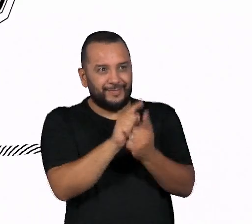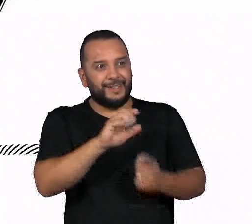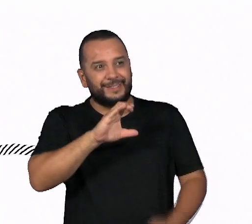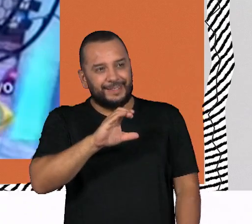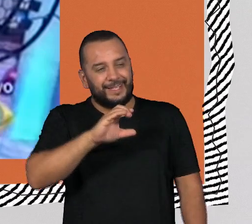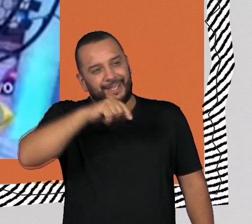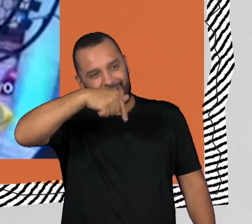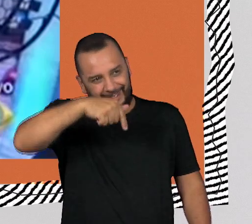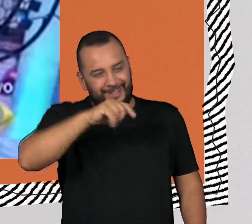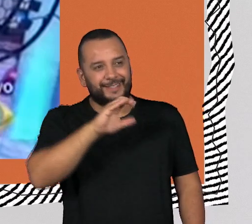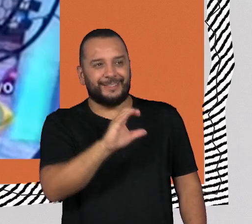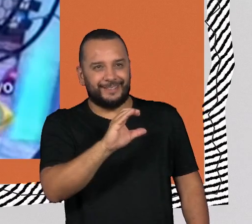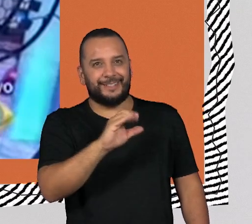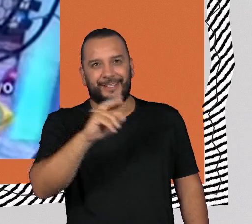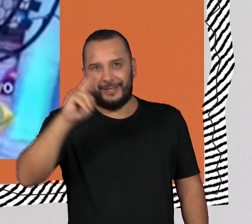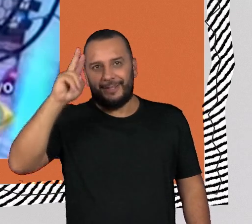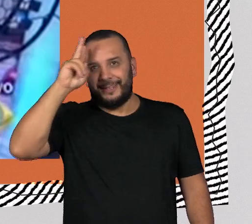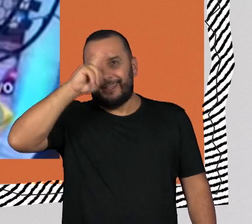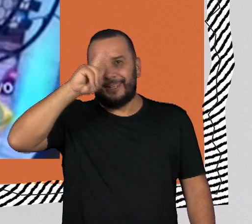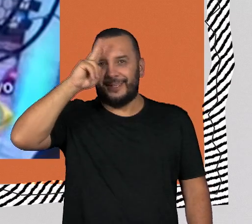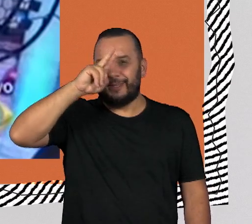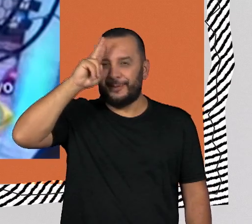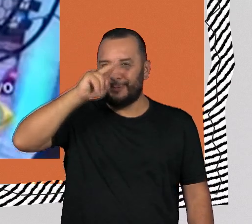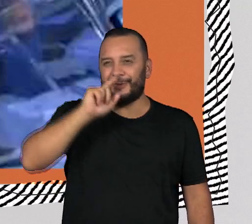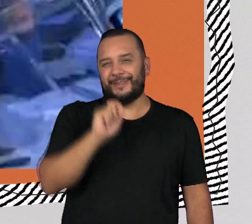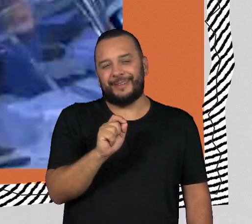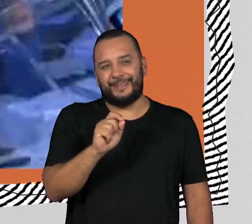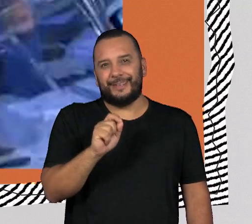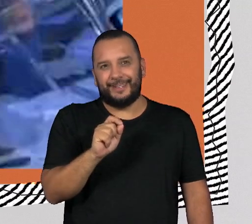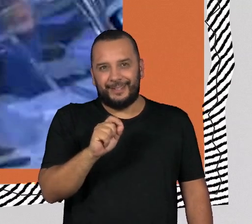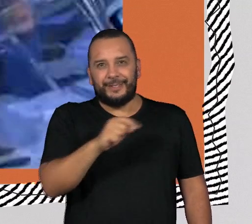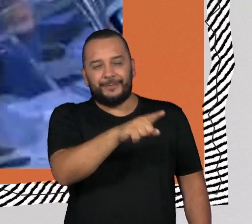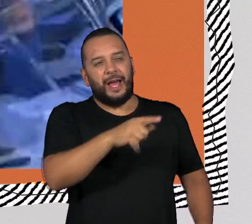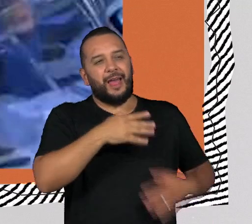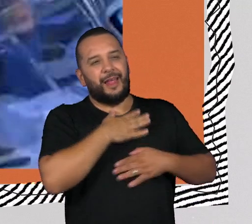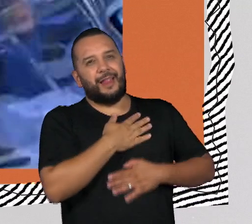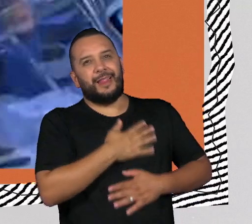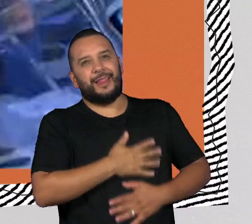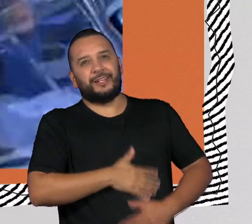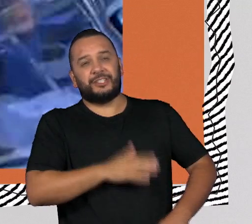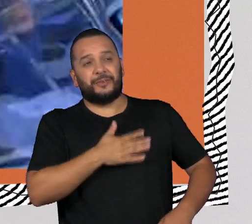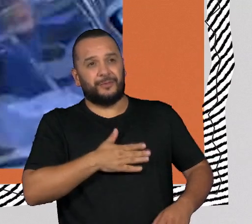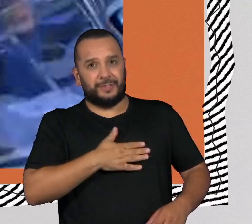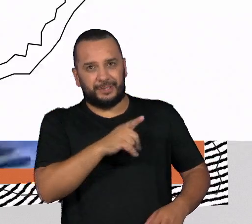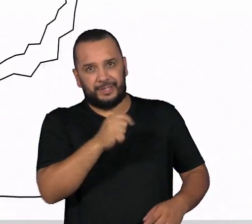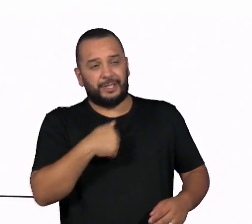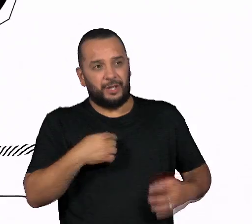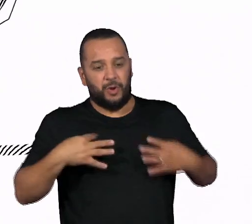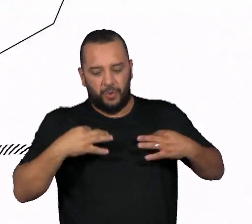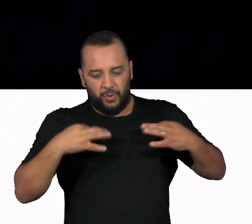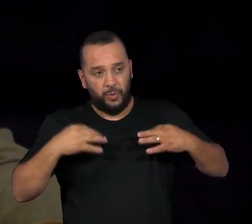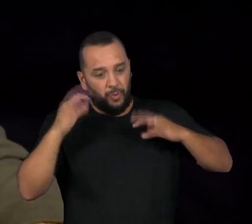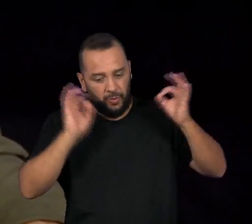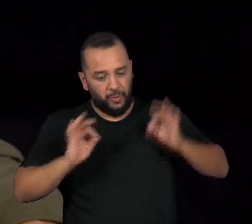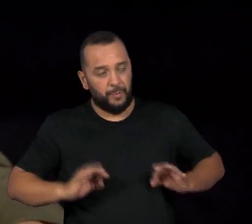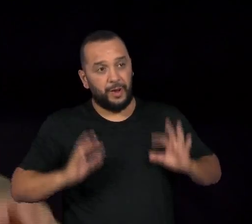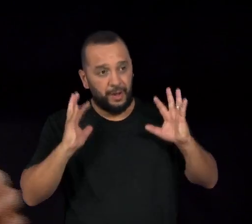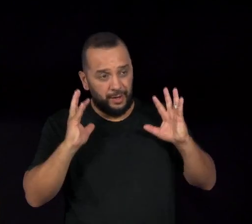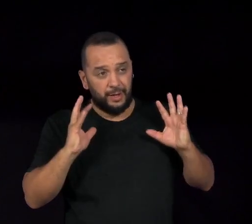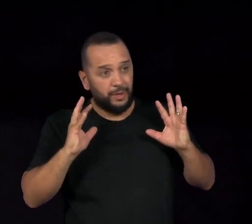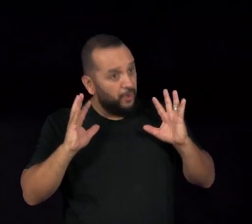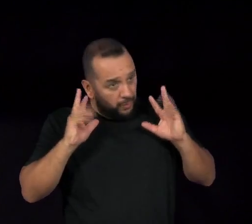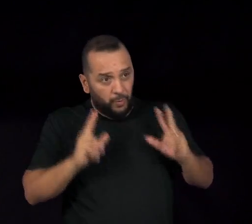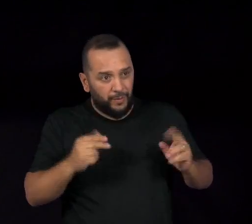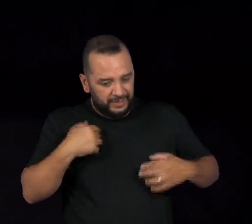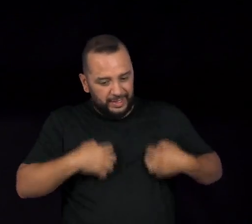CQC e eu lembrei que nos bastidores, para relaxar, você estava ali, como todos nós, ali, ansiosos para entrar, não sei o quê,